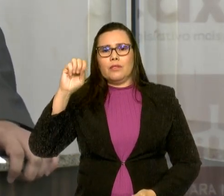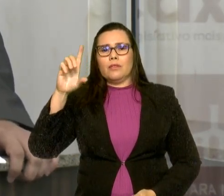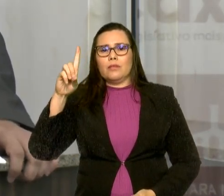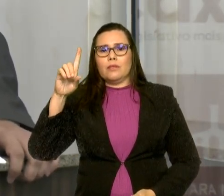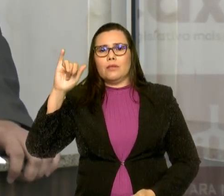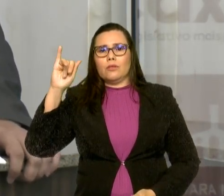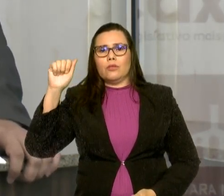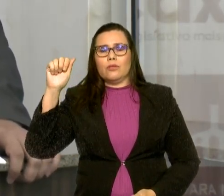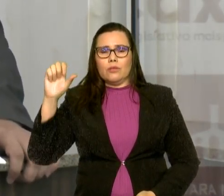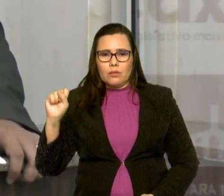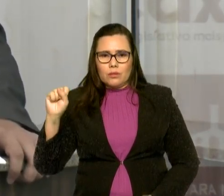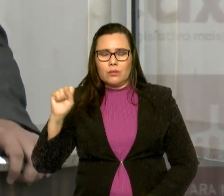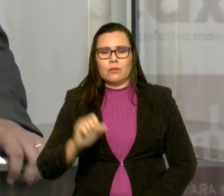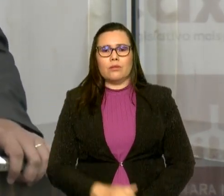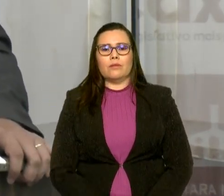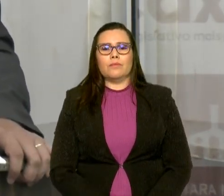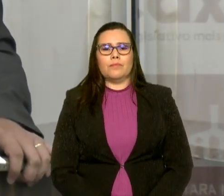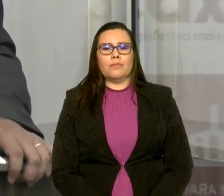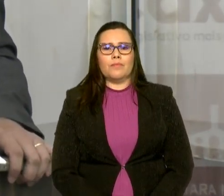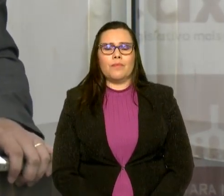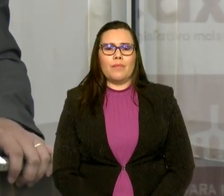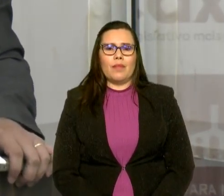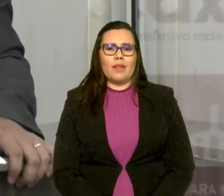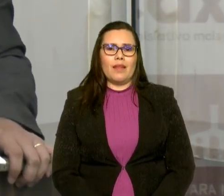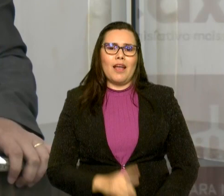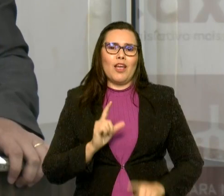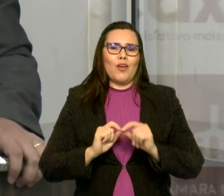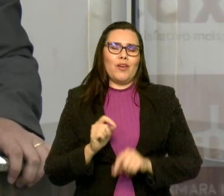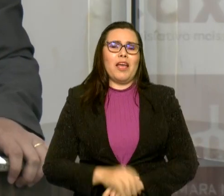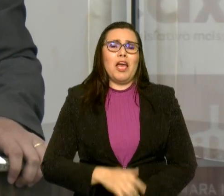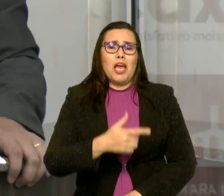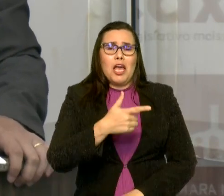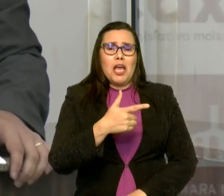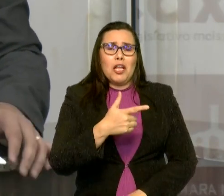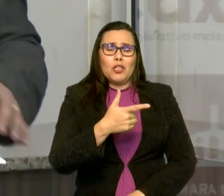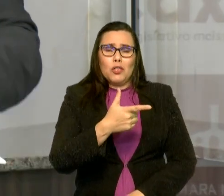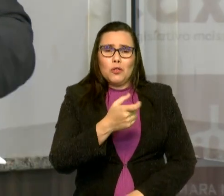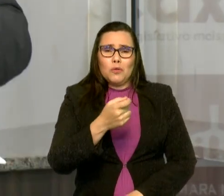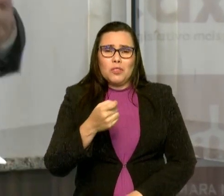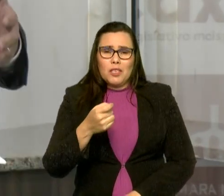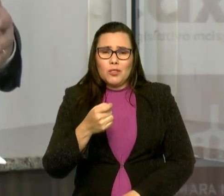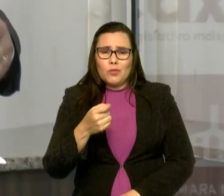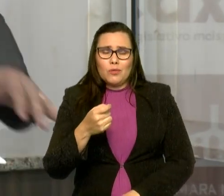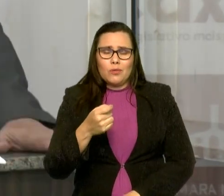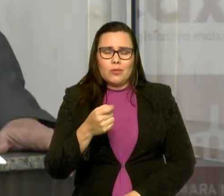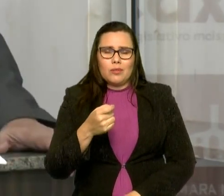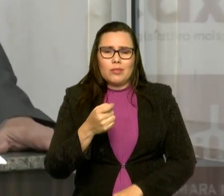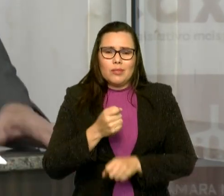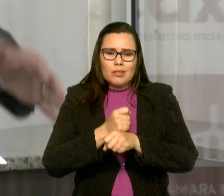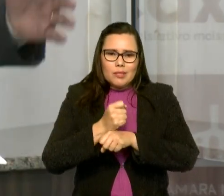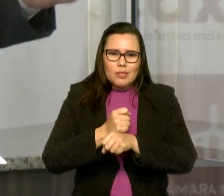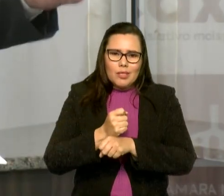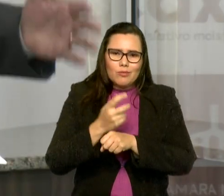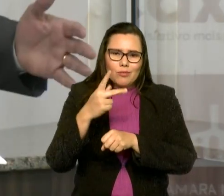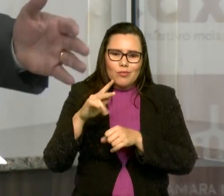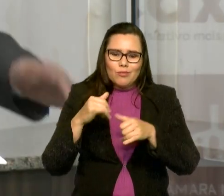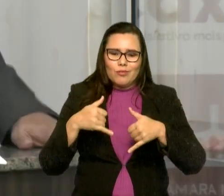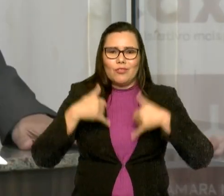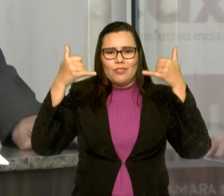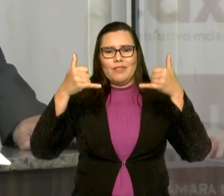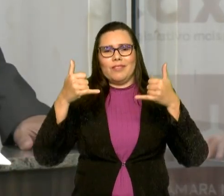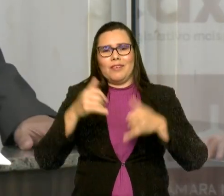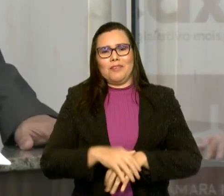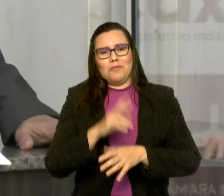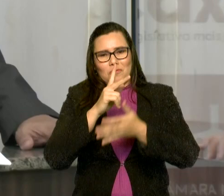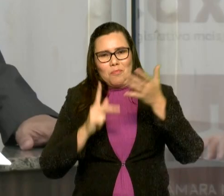Dias, que completa esse ano o seu bicentenário, 200 anos do seu nascimento. Aproveitando aqui para o final, ontem estive na